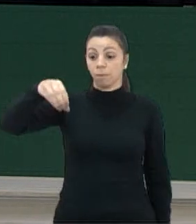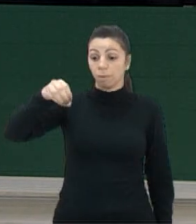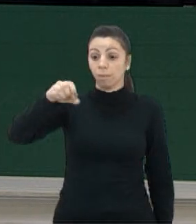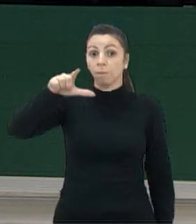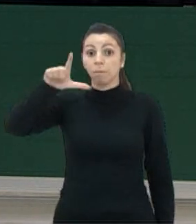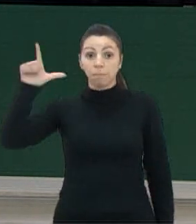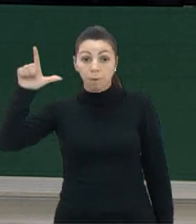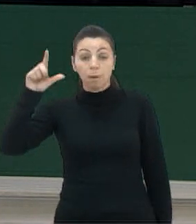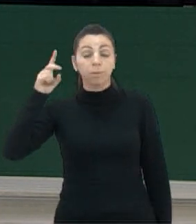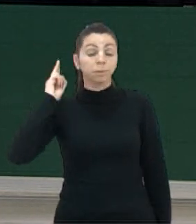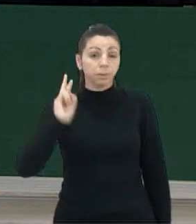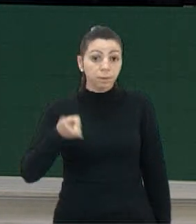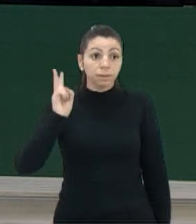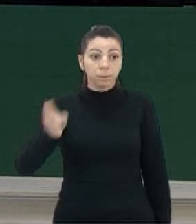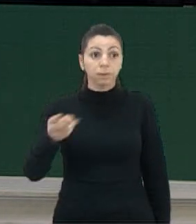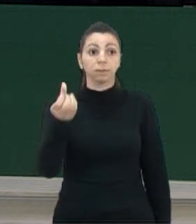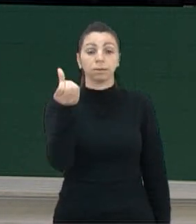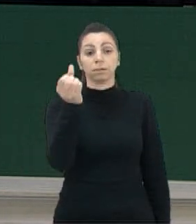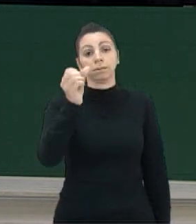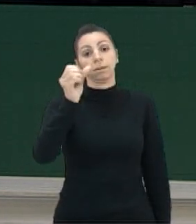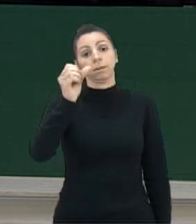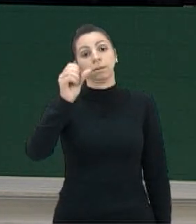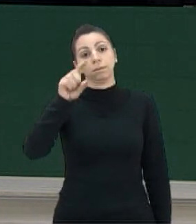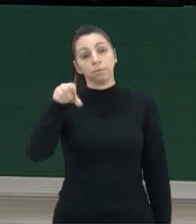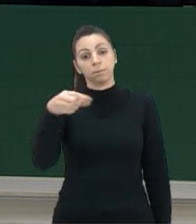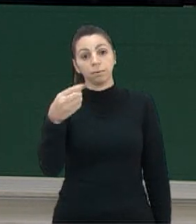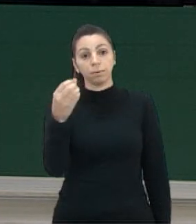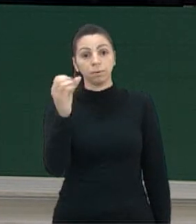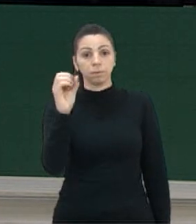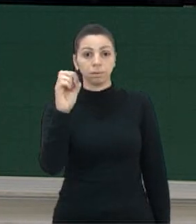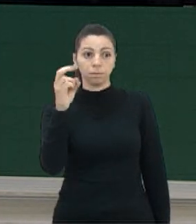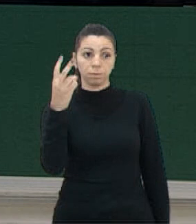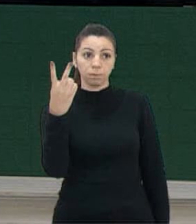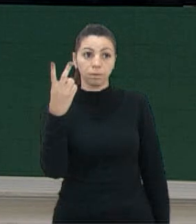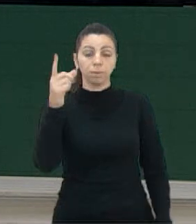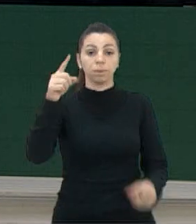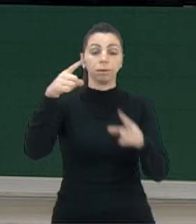6,02 vezes 10 na 23 moléculas, com um montão de zero.